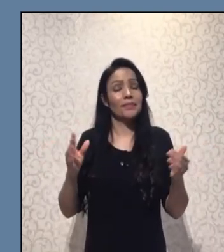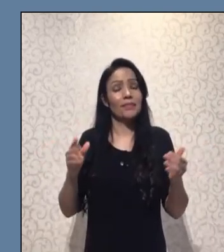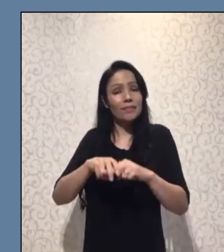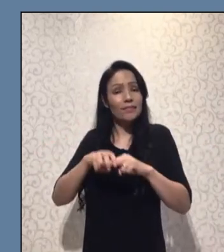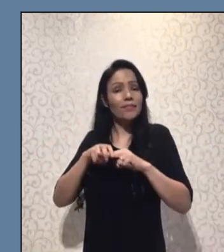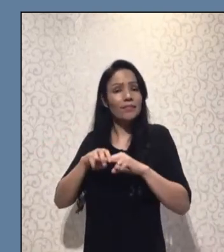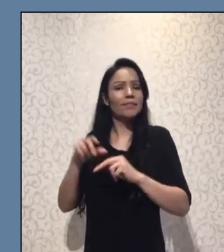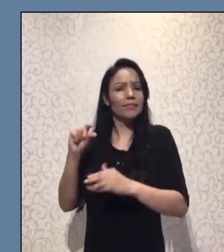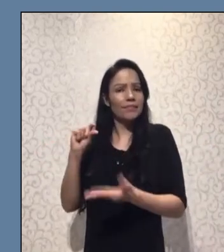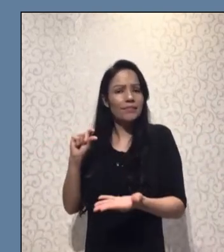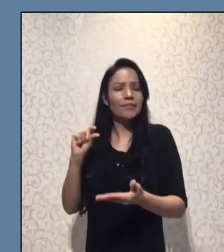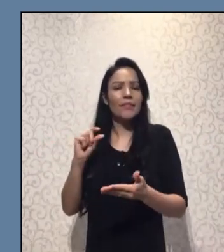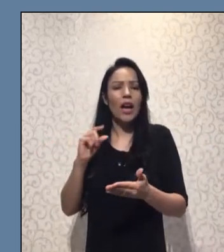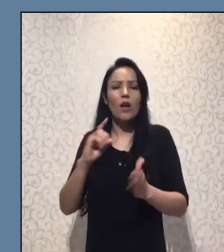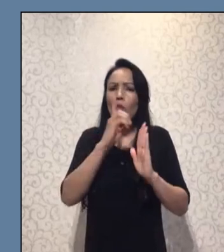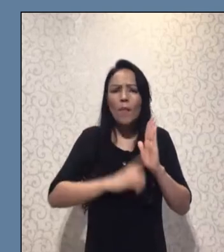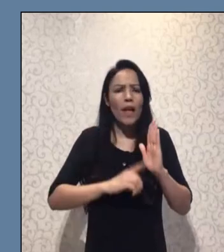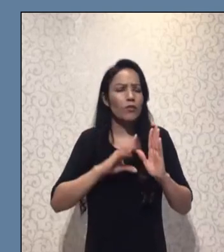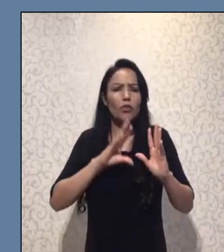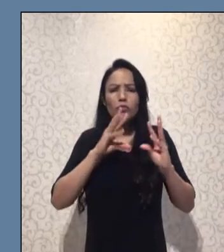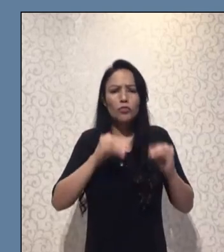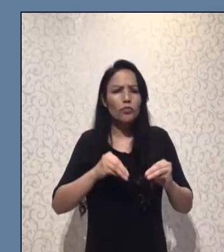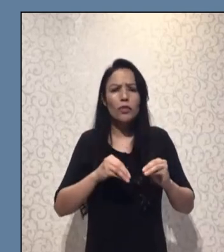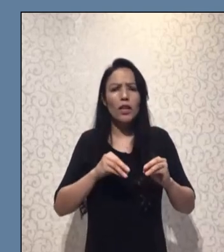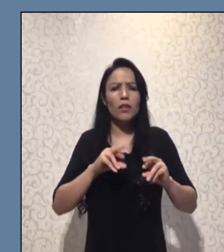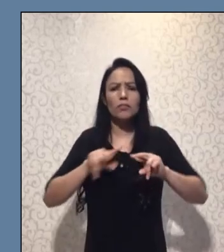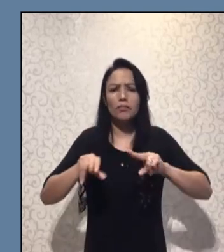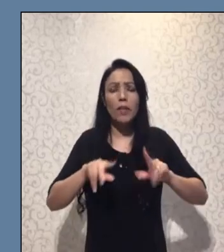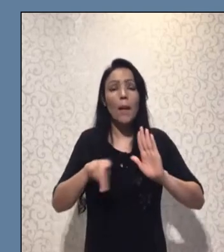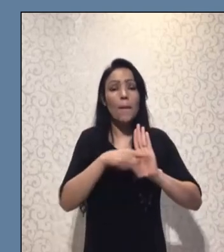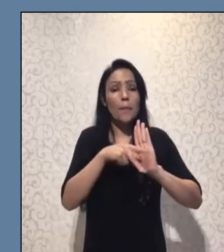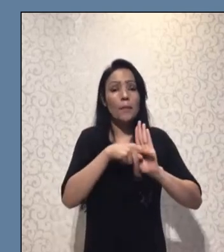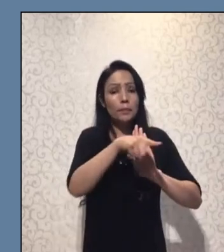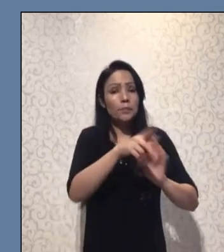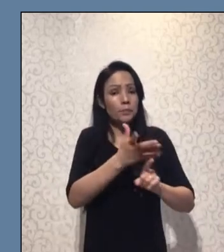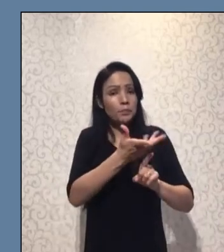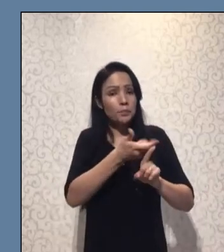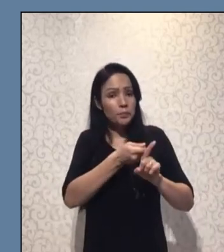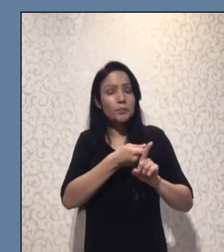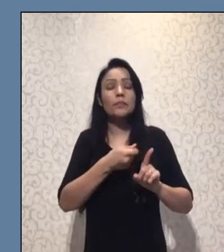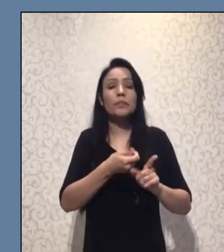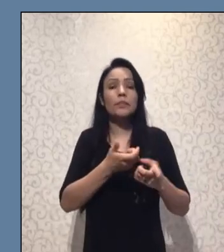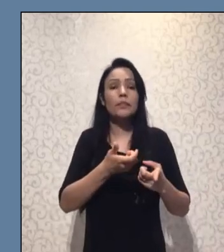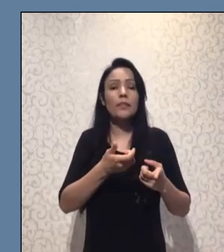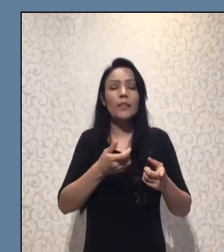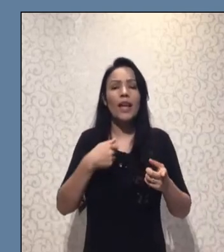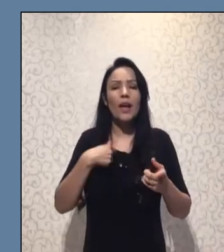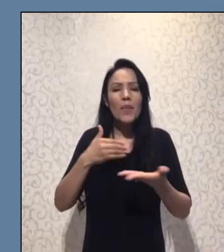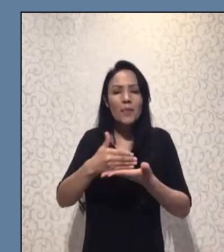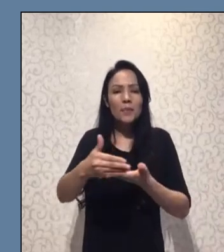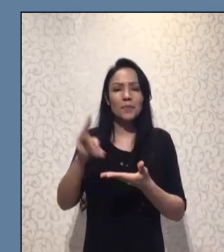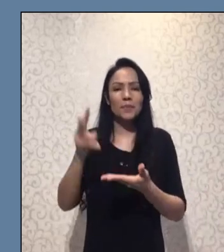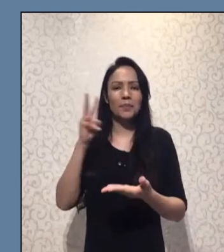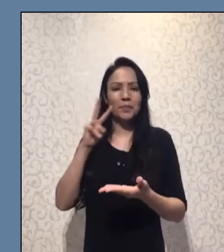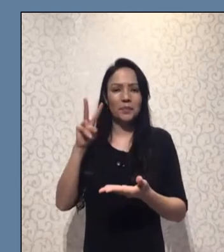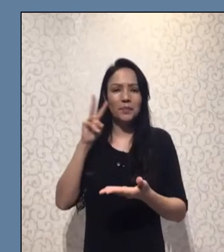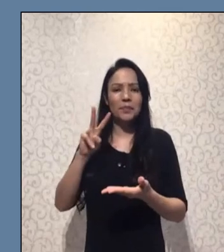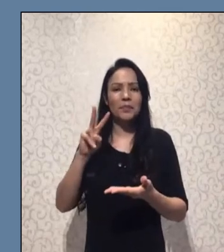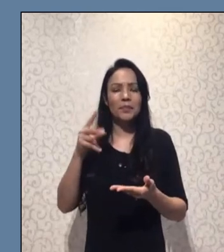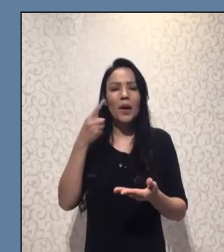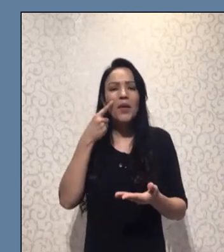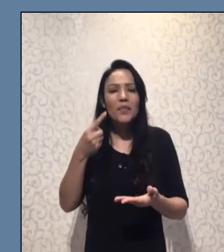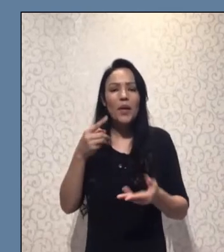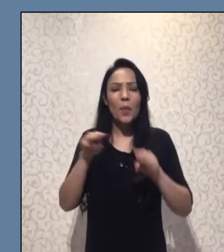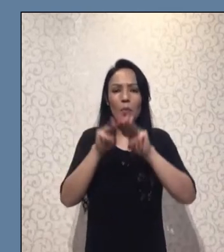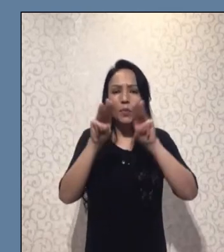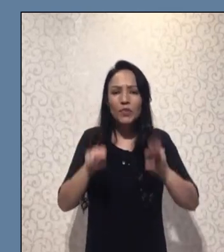documentação, as informações sobre aquelas obras. Eu tive a chance de pegar o início dessa história no Museu de Arte Moderna de São